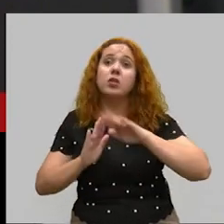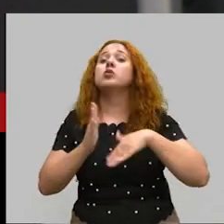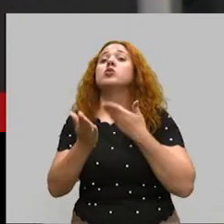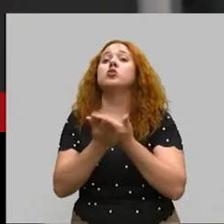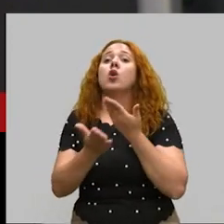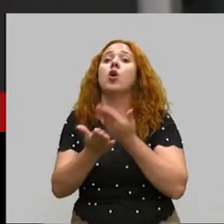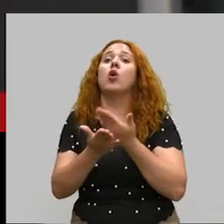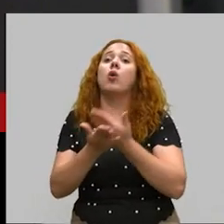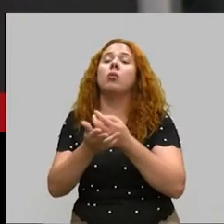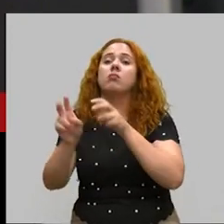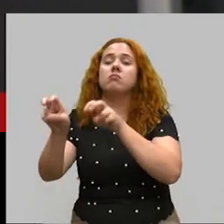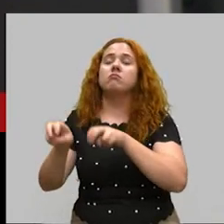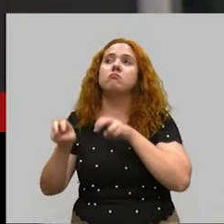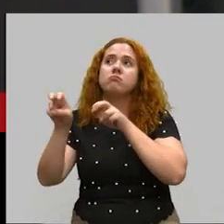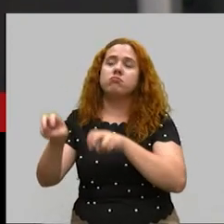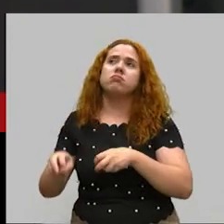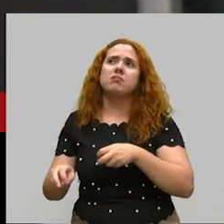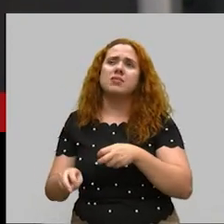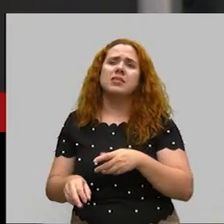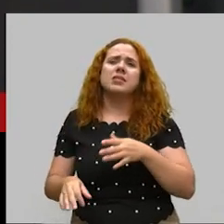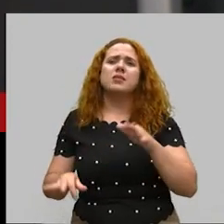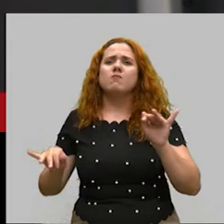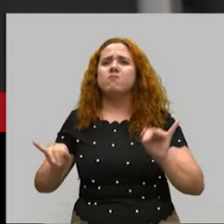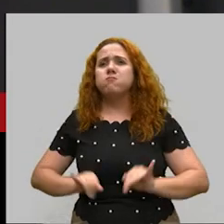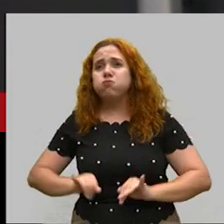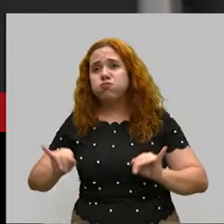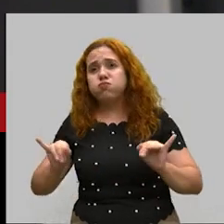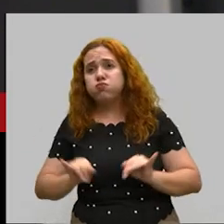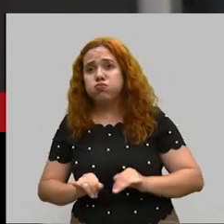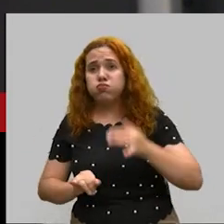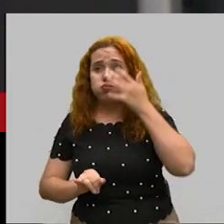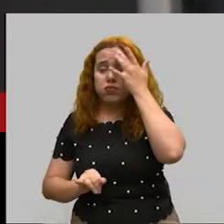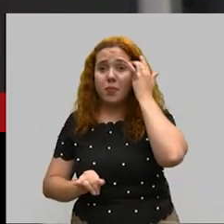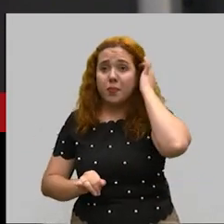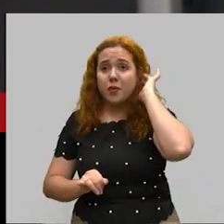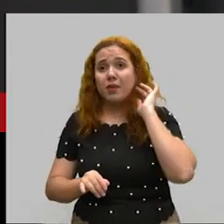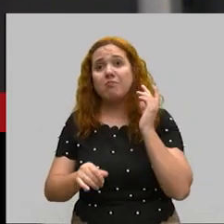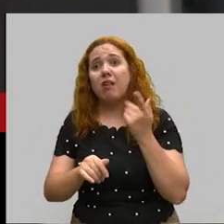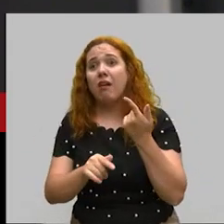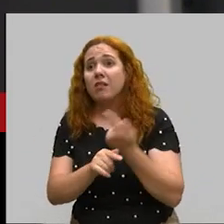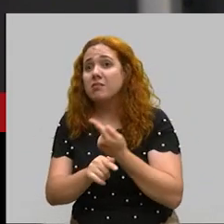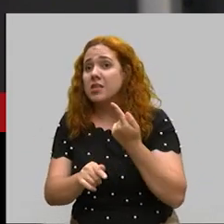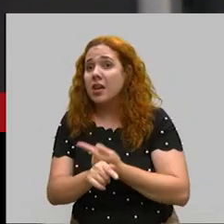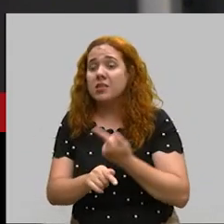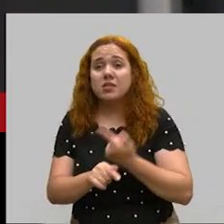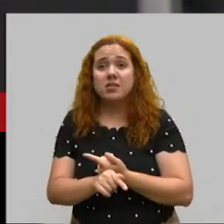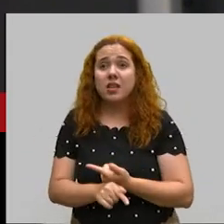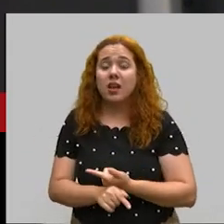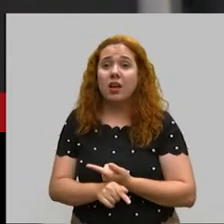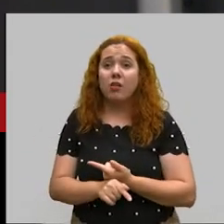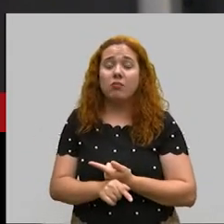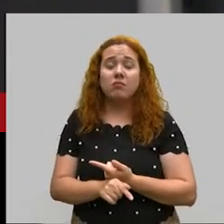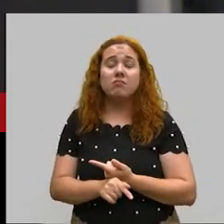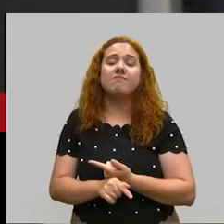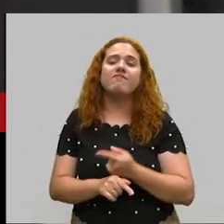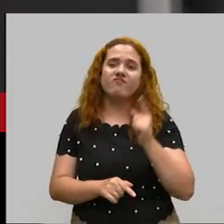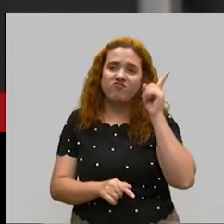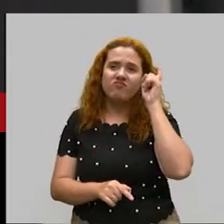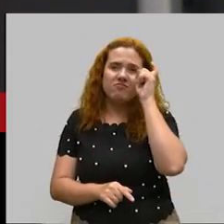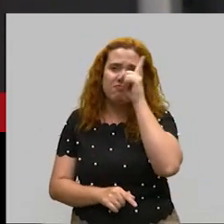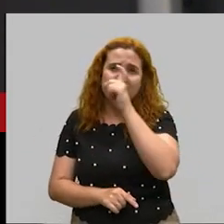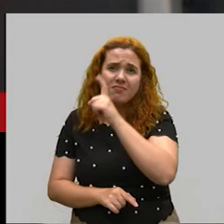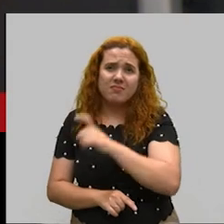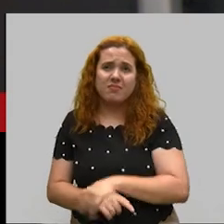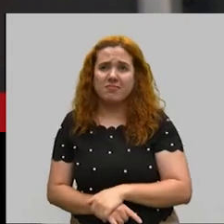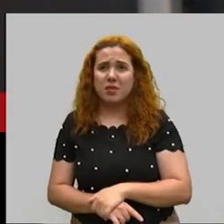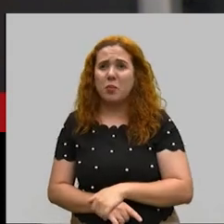sofrem demais com relação à questão da gestão a gestão das nossas escolas é uma coisa